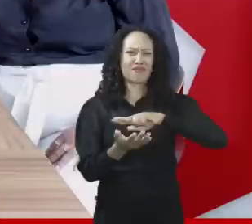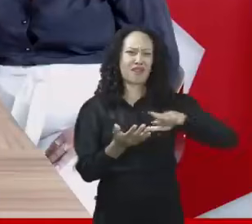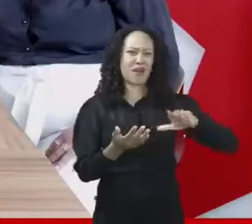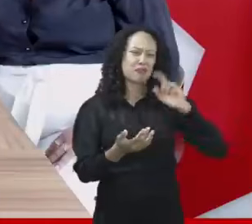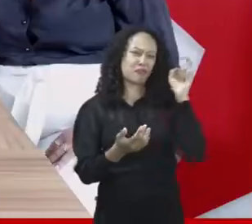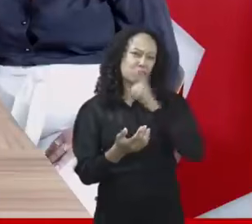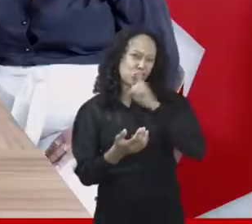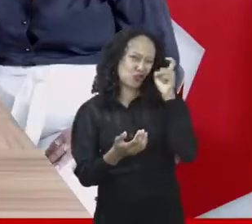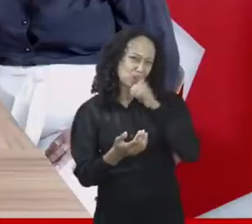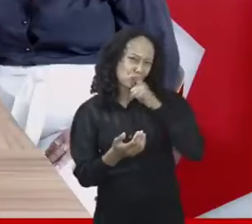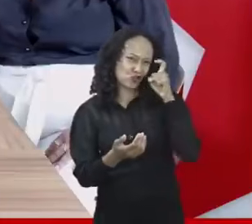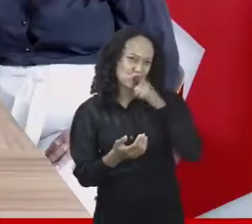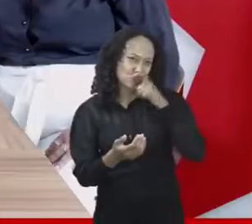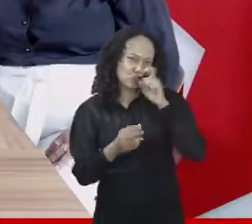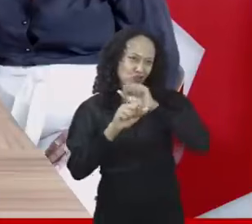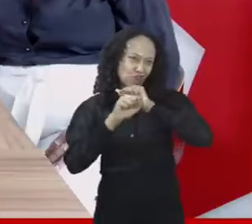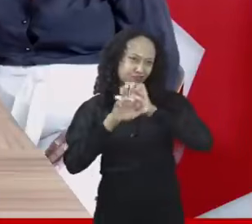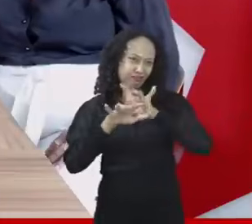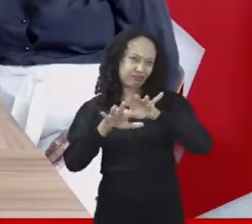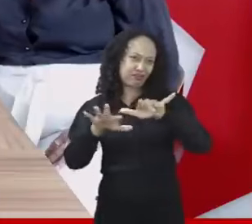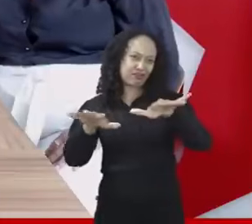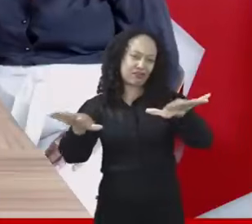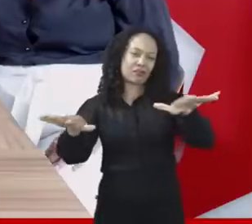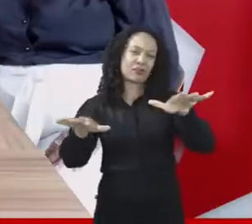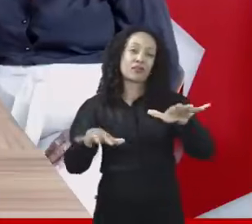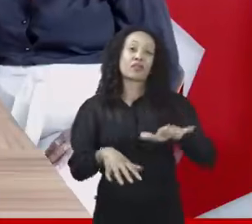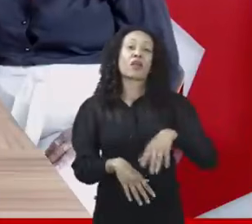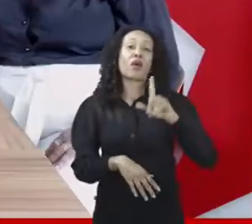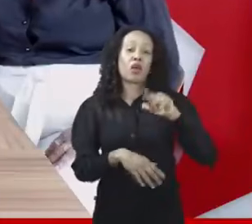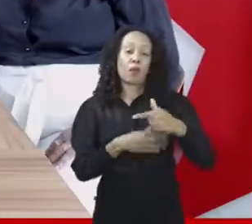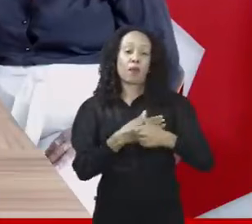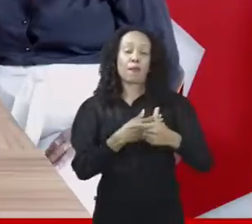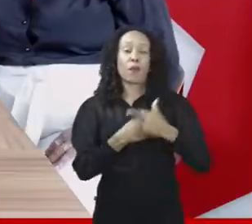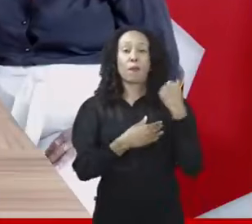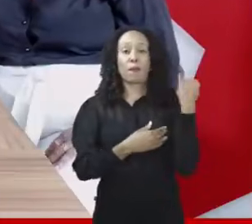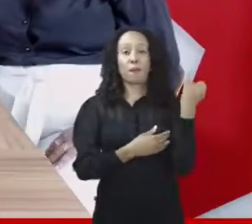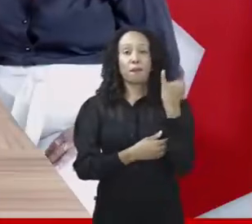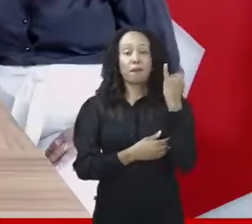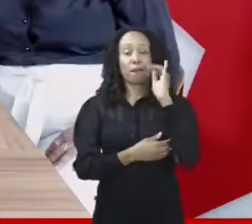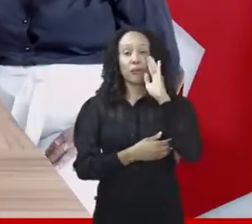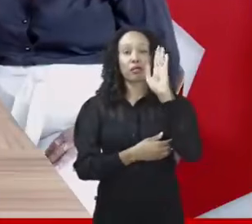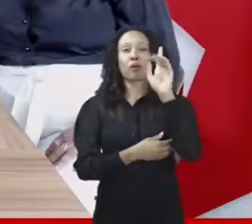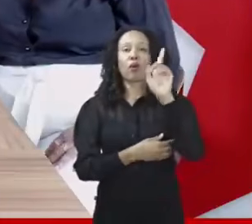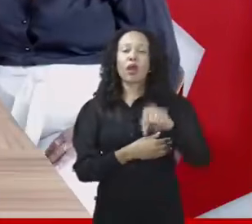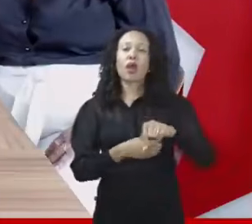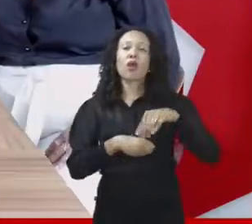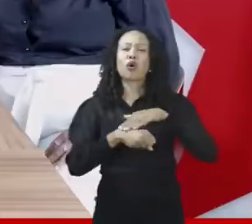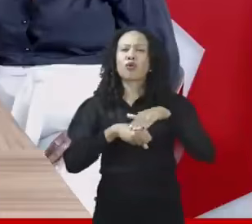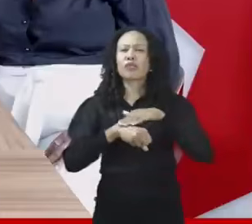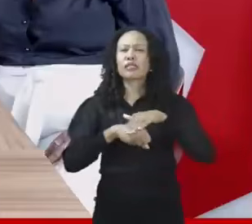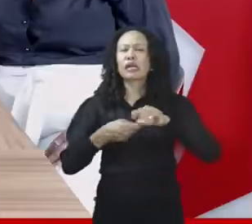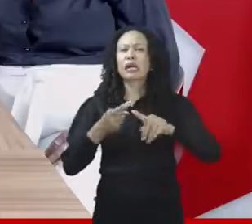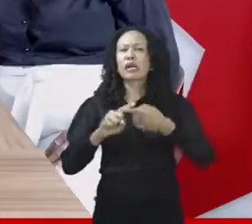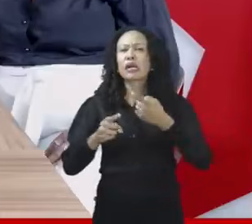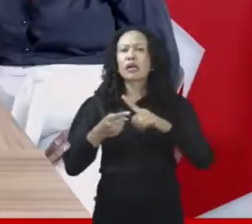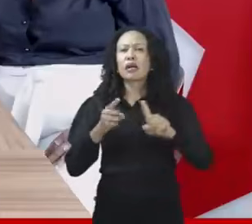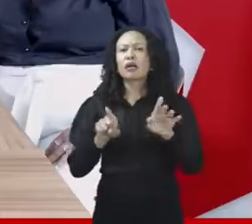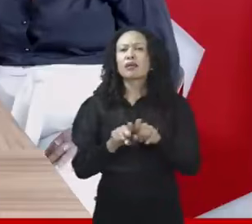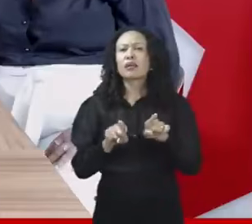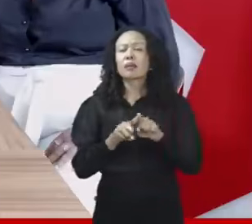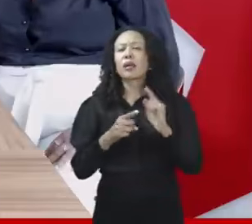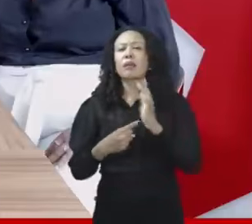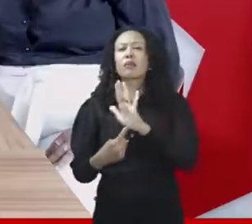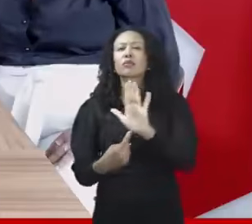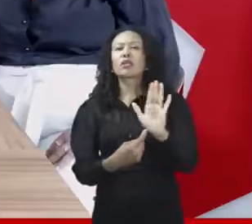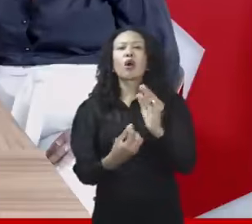o fim da escala 6 por 1. Então, nosso papel primordial debater, mas também mostrar o quanto isso vai